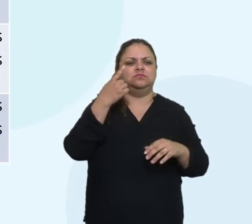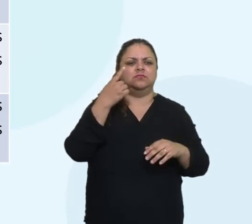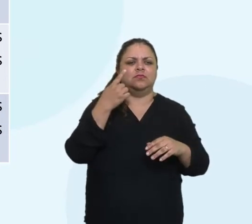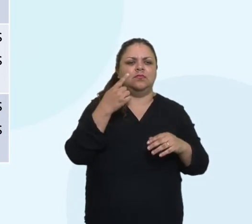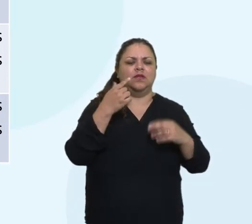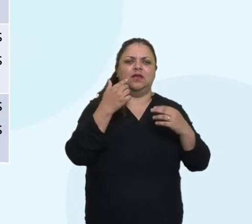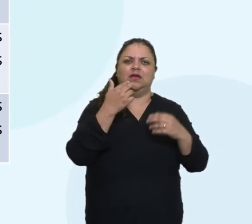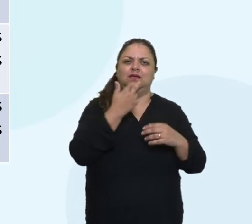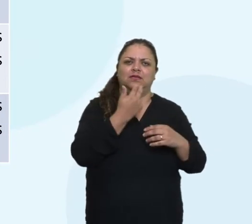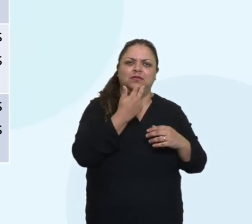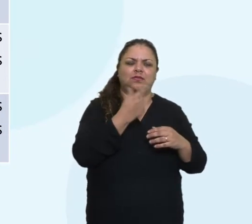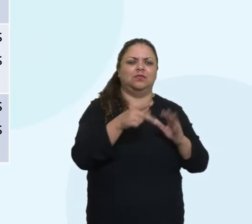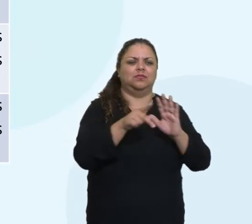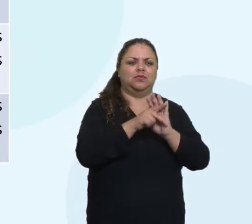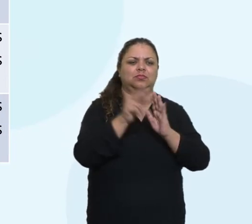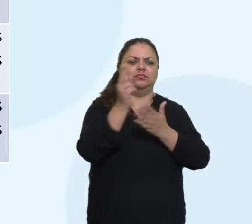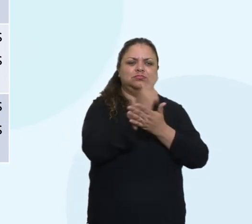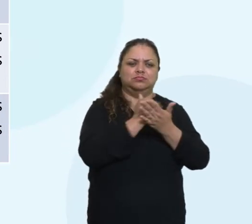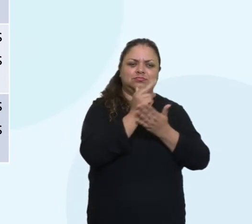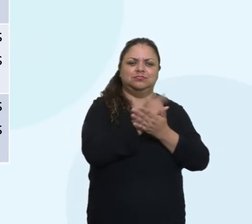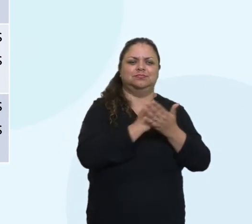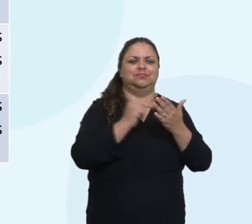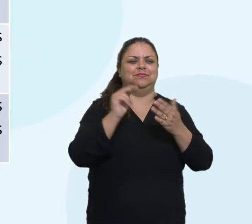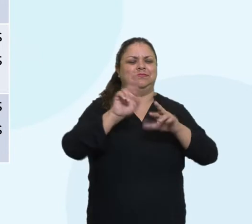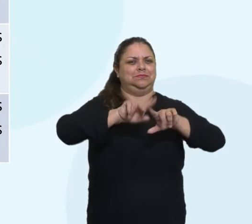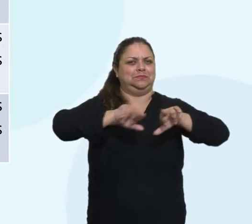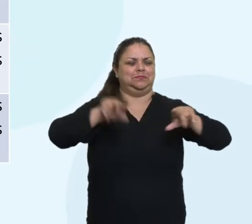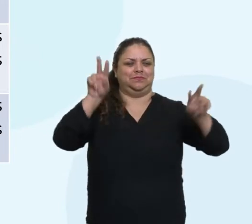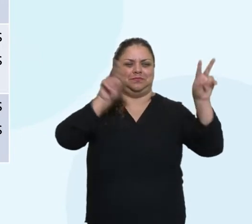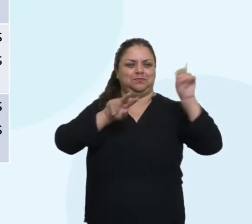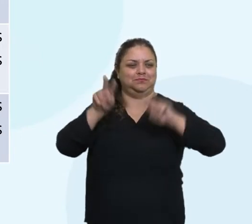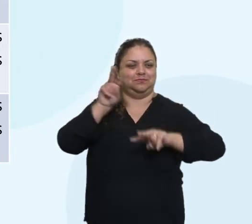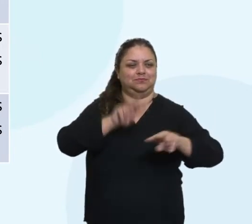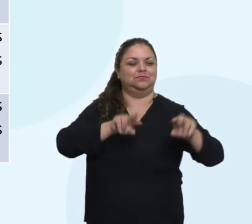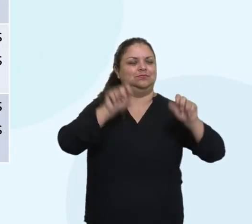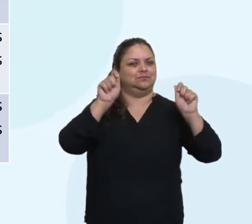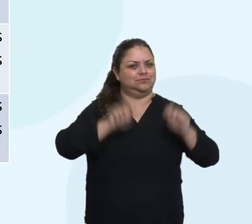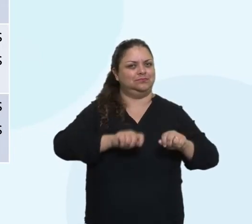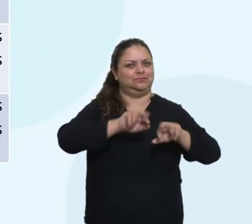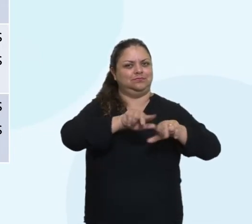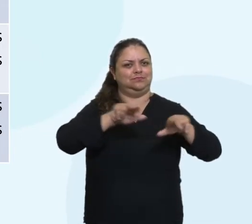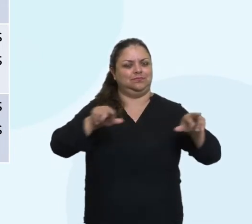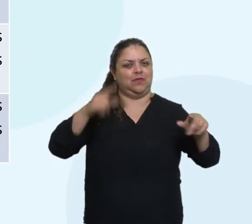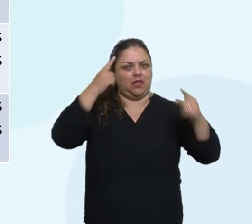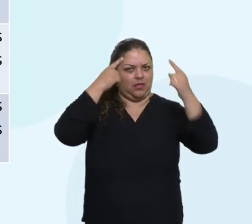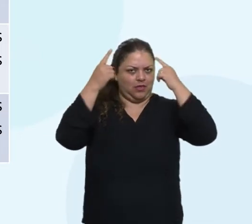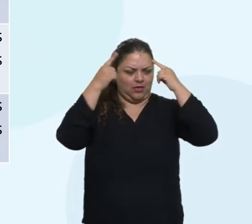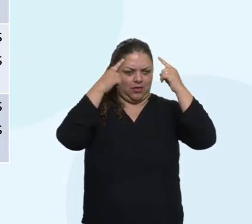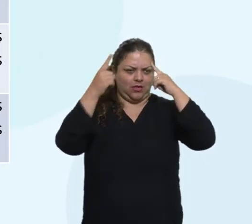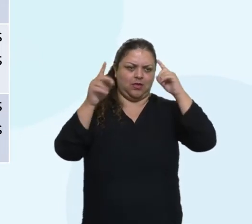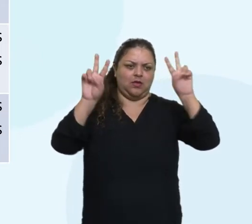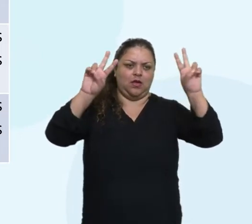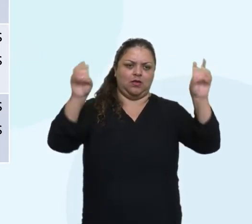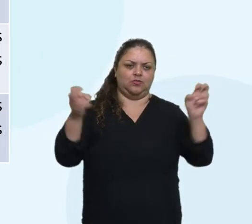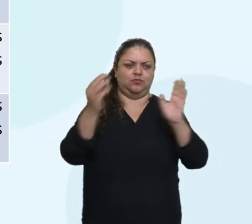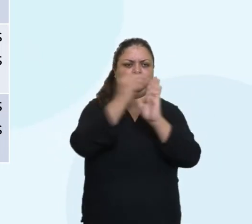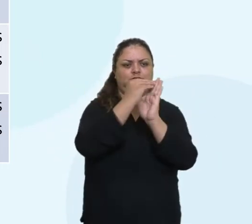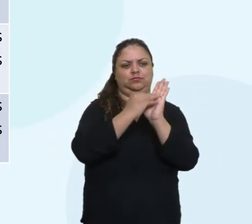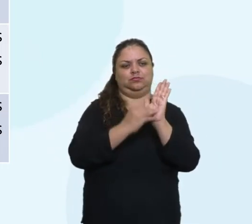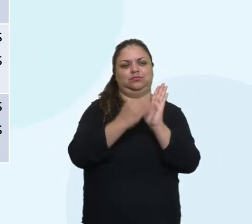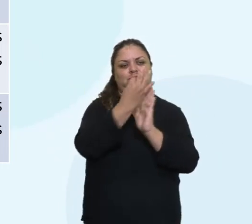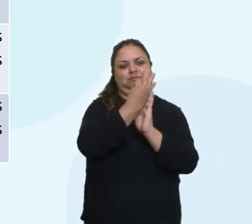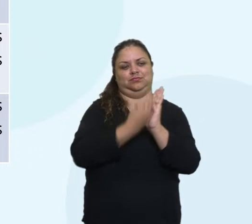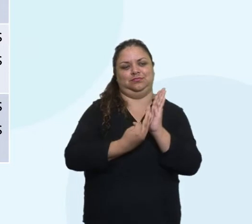vocabulários são usados para representar diferentes ideias e as forças em textos tão Veja a ideia que é